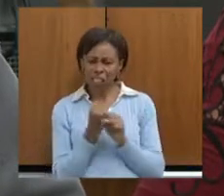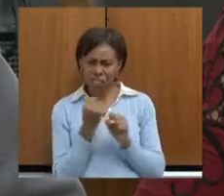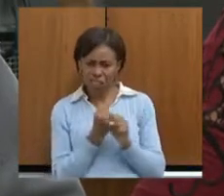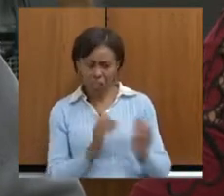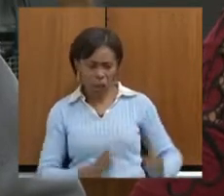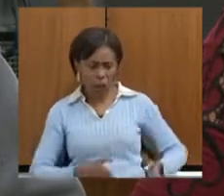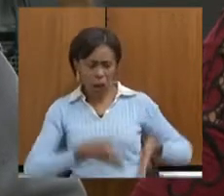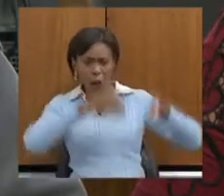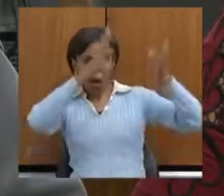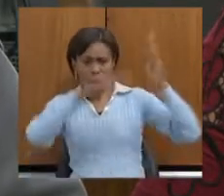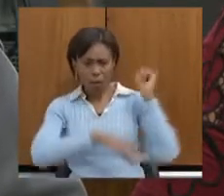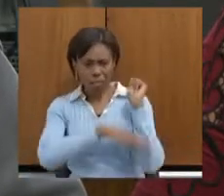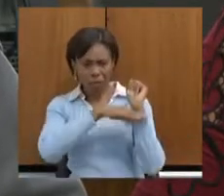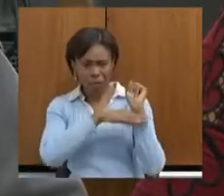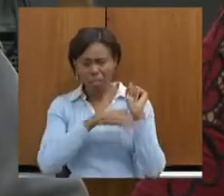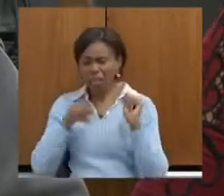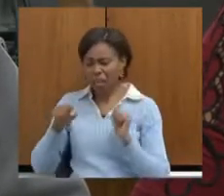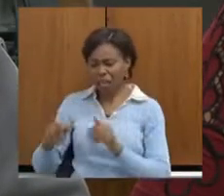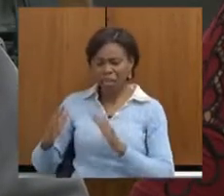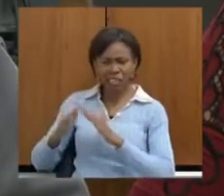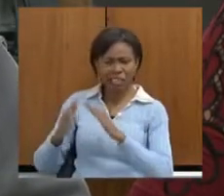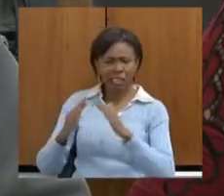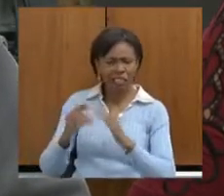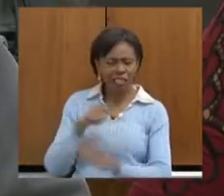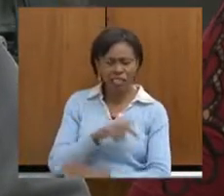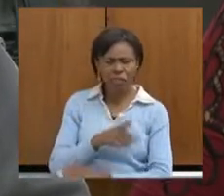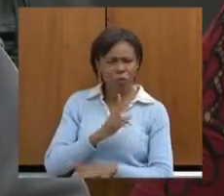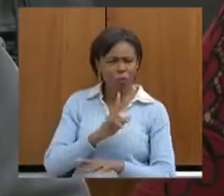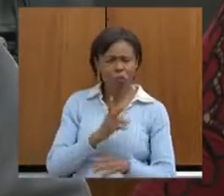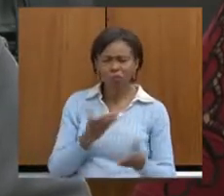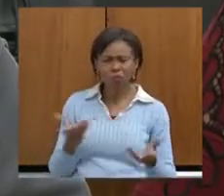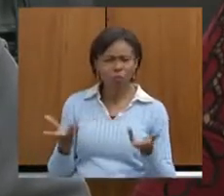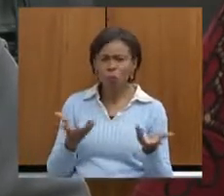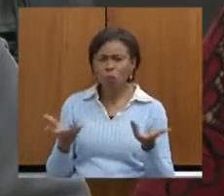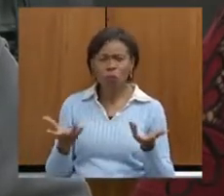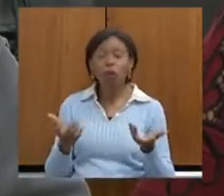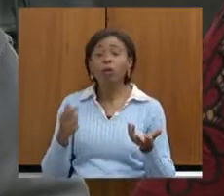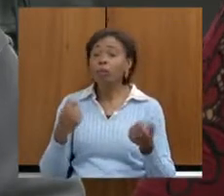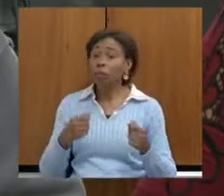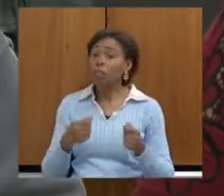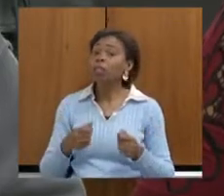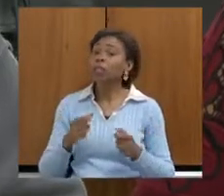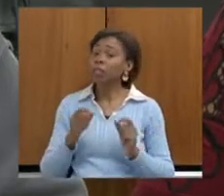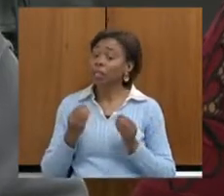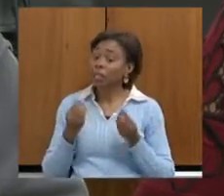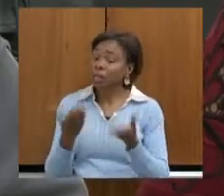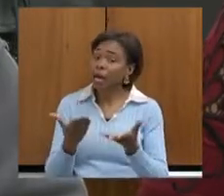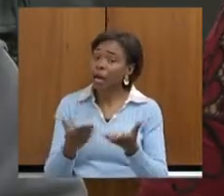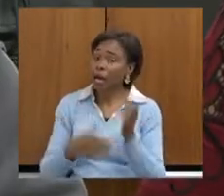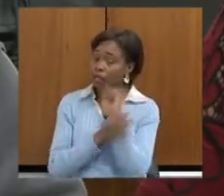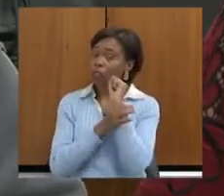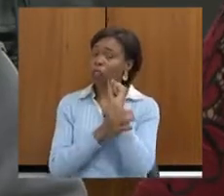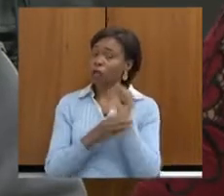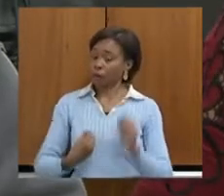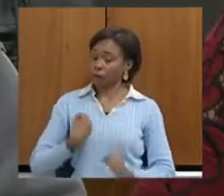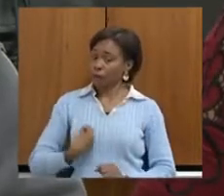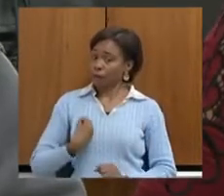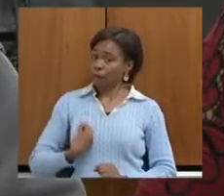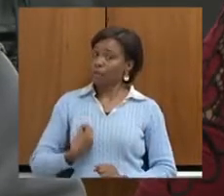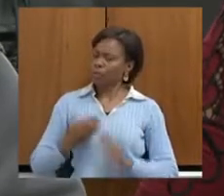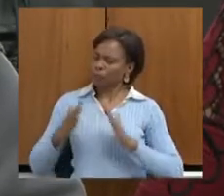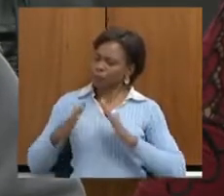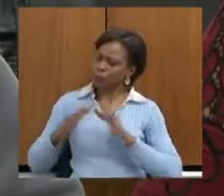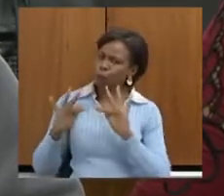contrata para construir reconstruir Bento Rodrigues uma firma que faz apartamento e leva esse conselho tratamento lá para dentro de Bento Rodrigues né E aí é